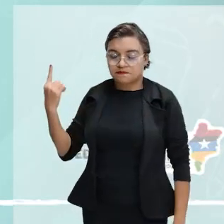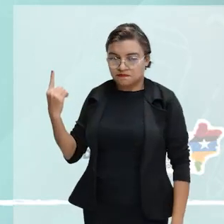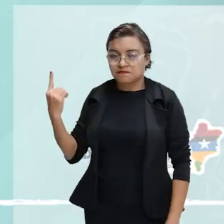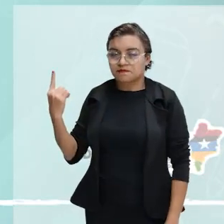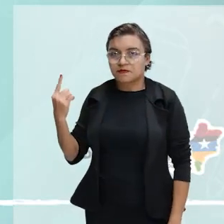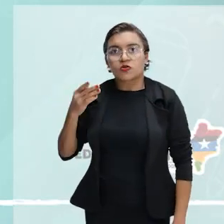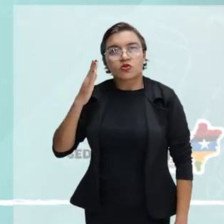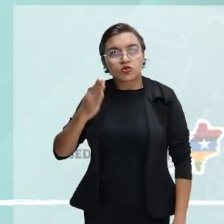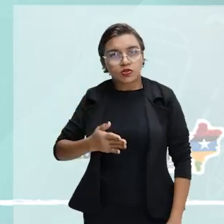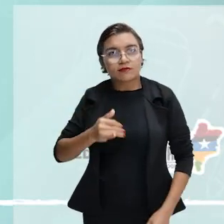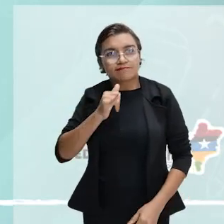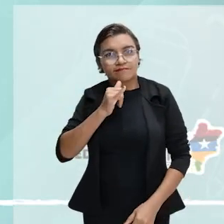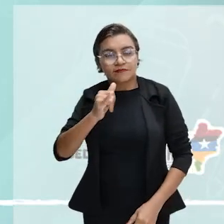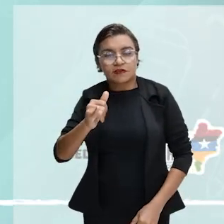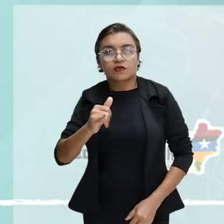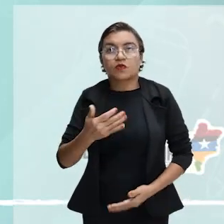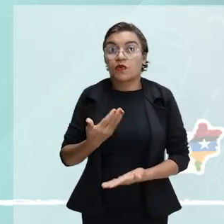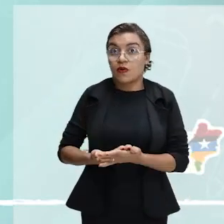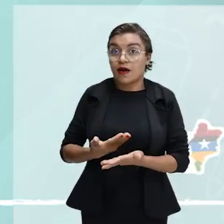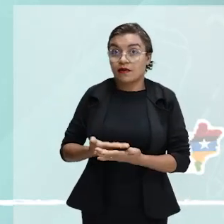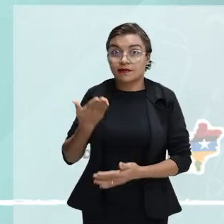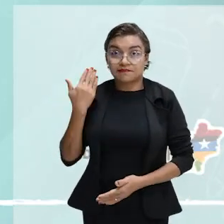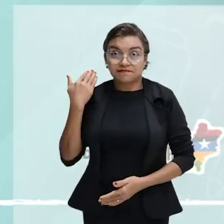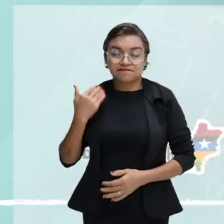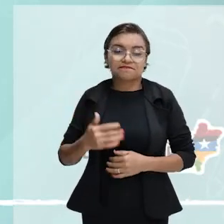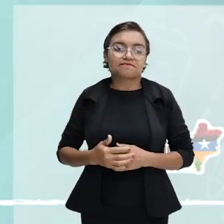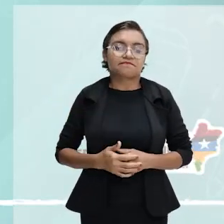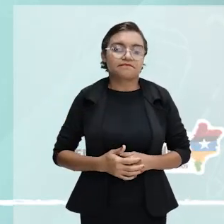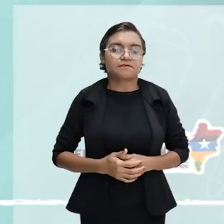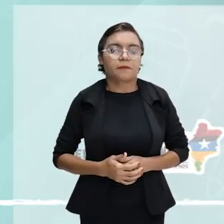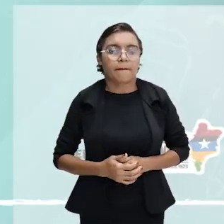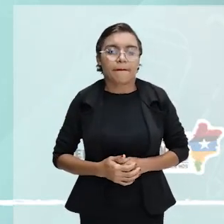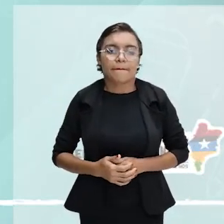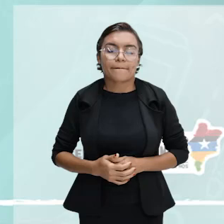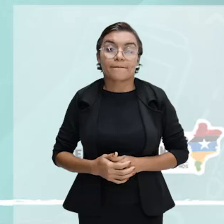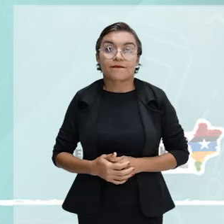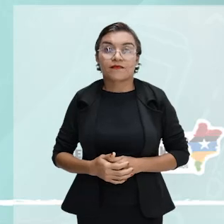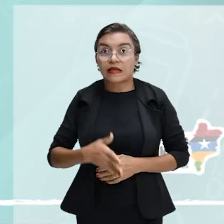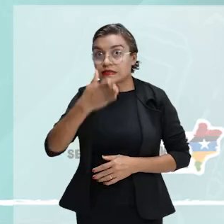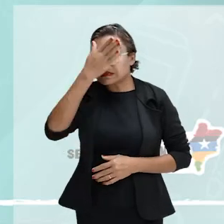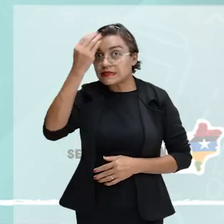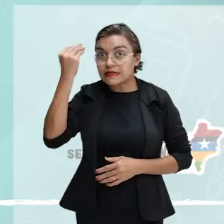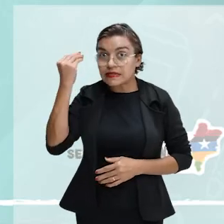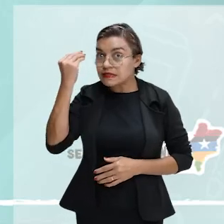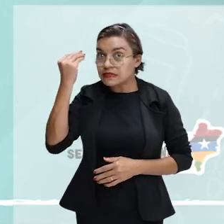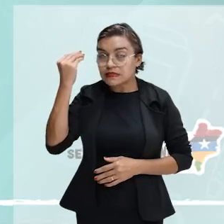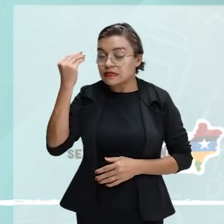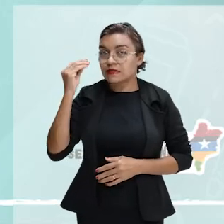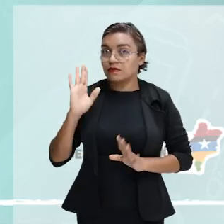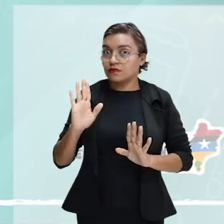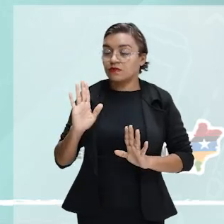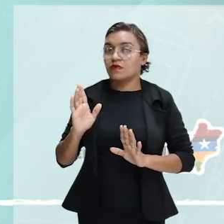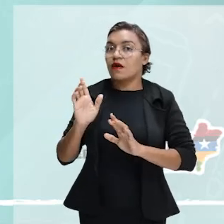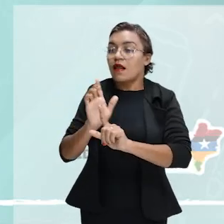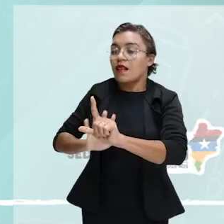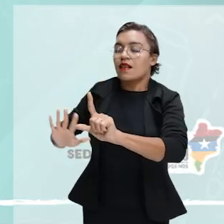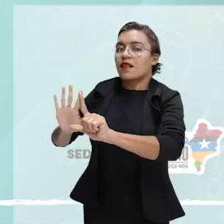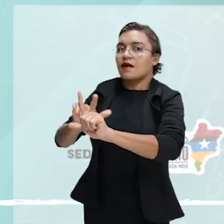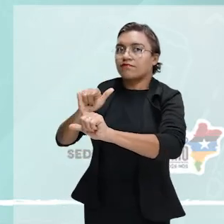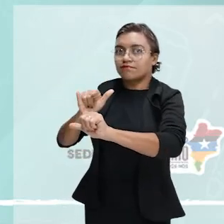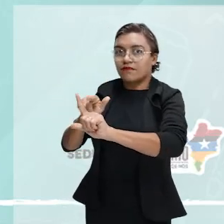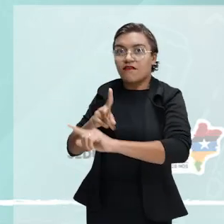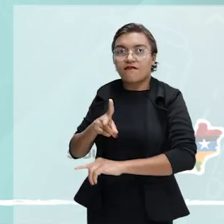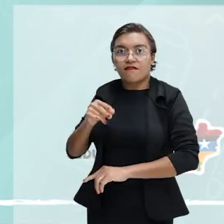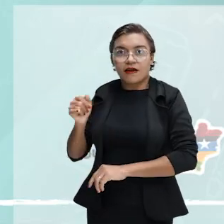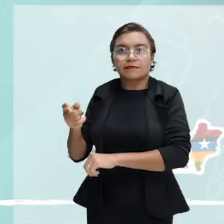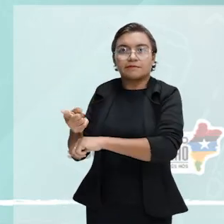gente já comentou na aula anterior, ok? Não esqueça, acompanhe as nossas aulas na plataforma Gonçalves